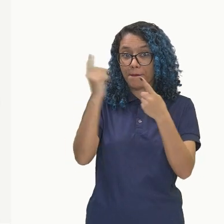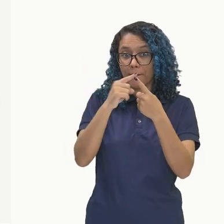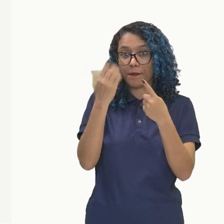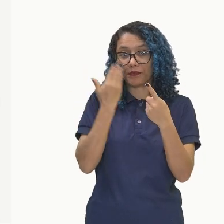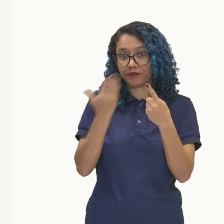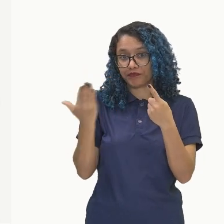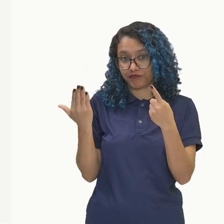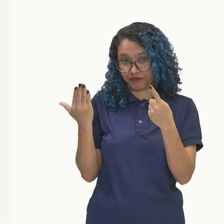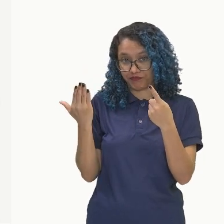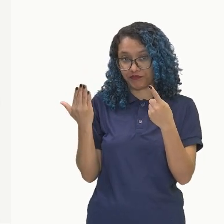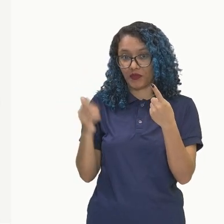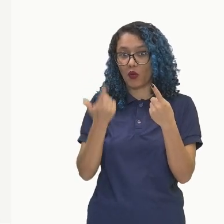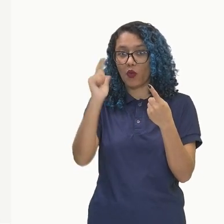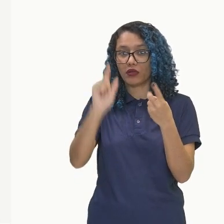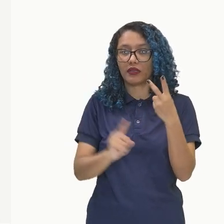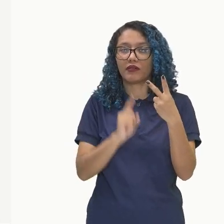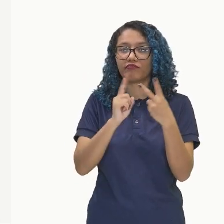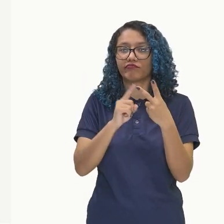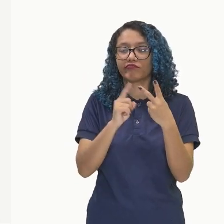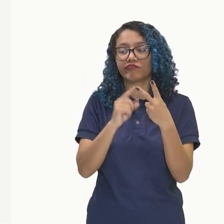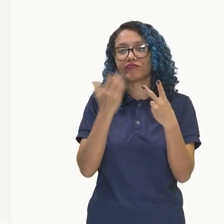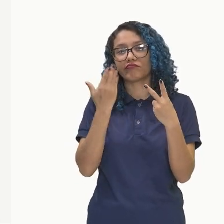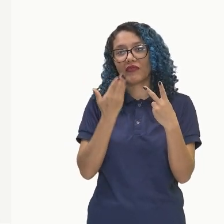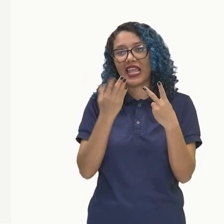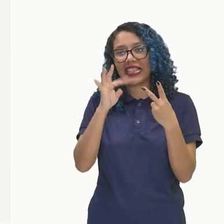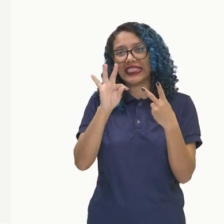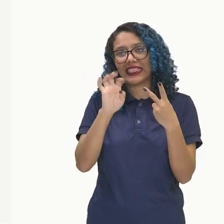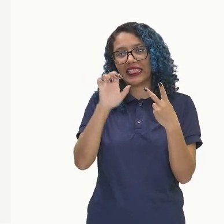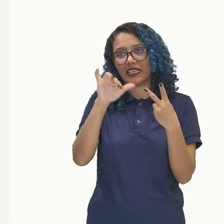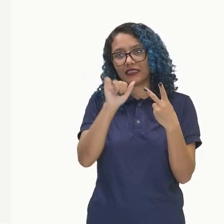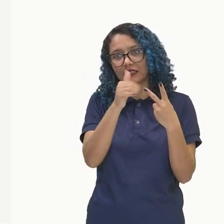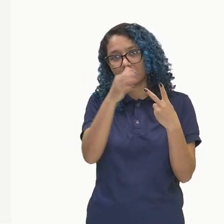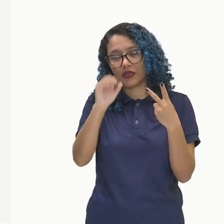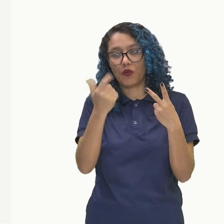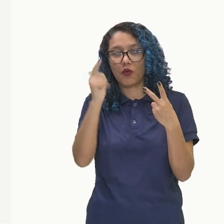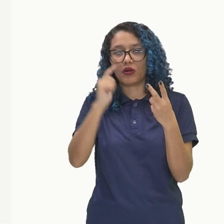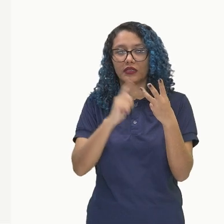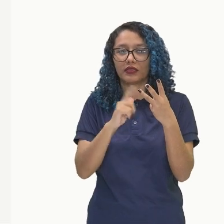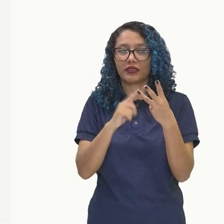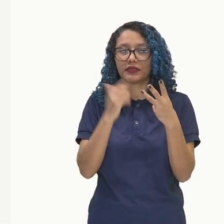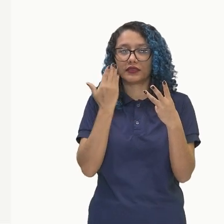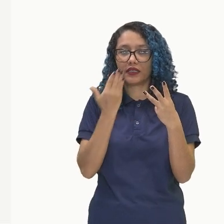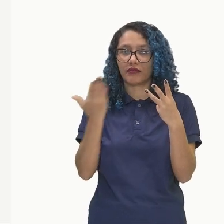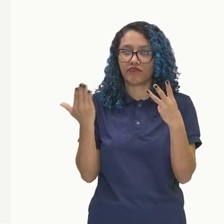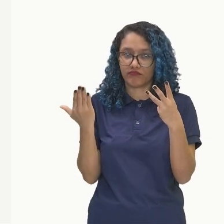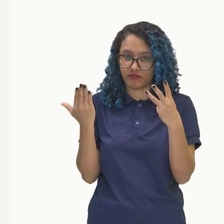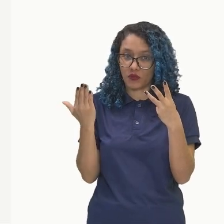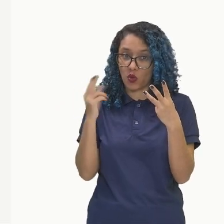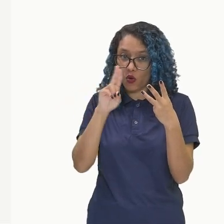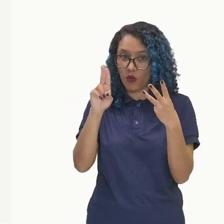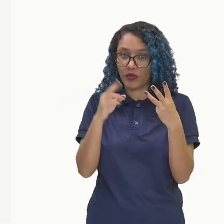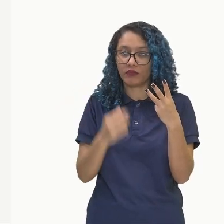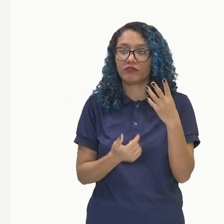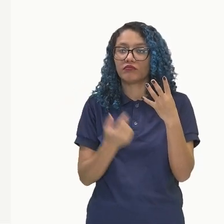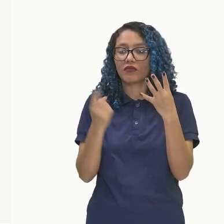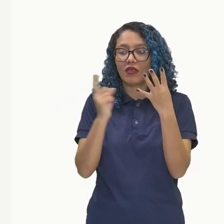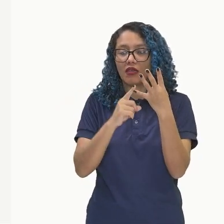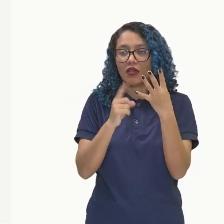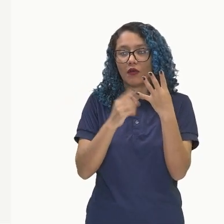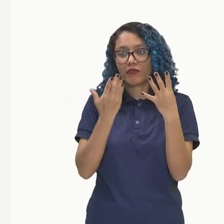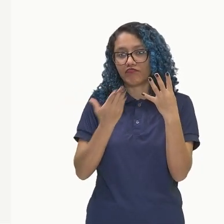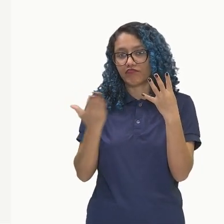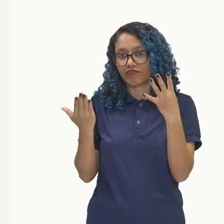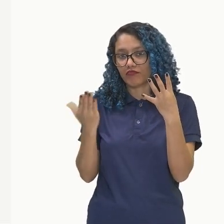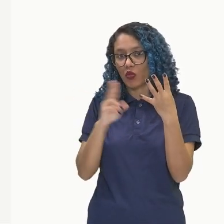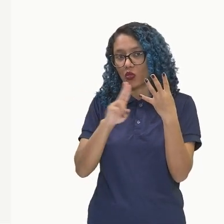a tensão elétrica, a resistência elétrica e a potência elétrica.